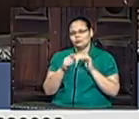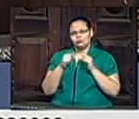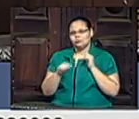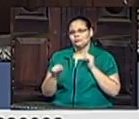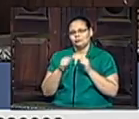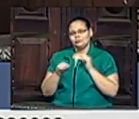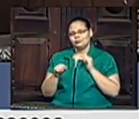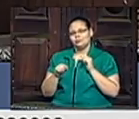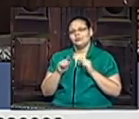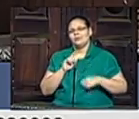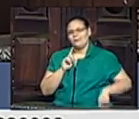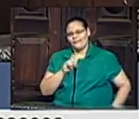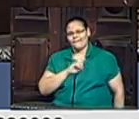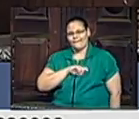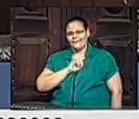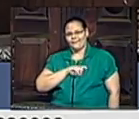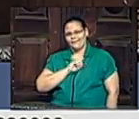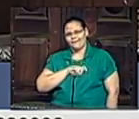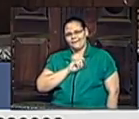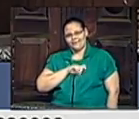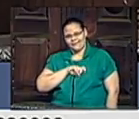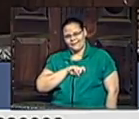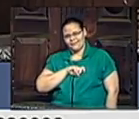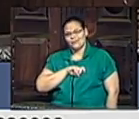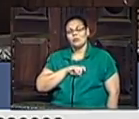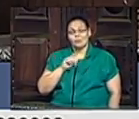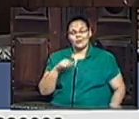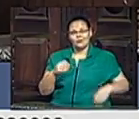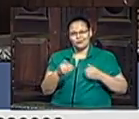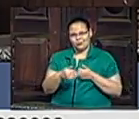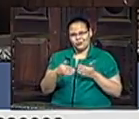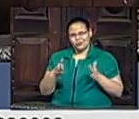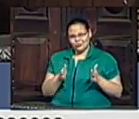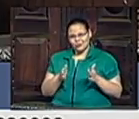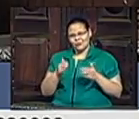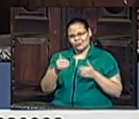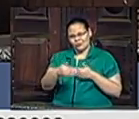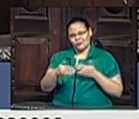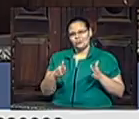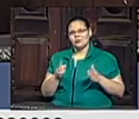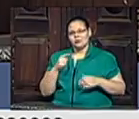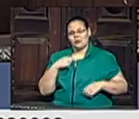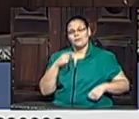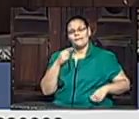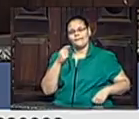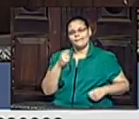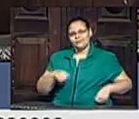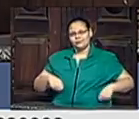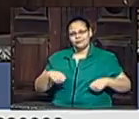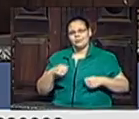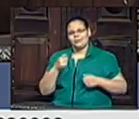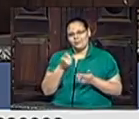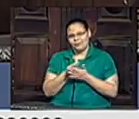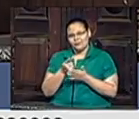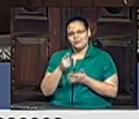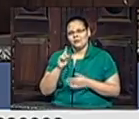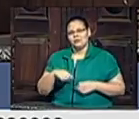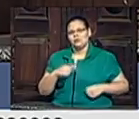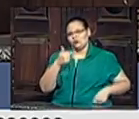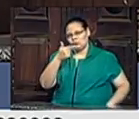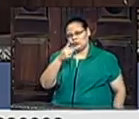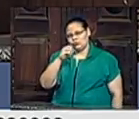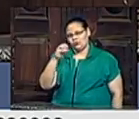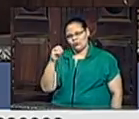perverso. Hoje, nesse pacote, deputado, quem está pagando, quem está consumindo entre 200 e